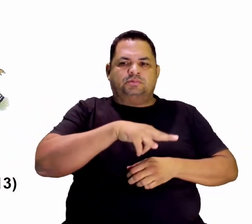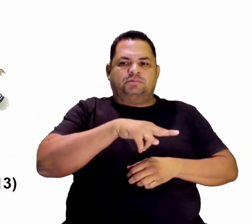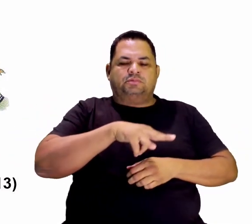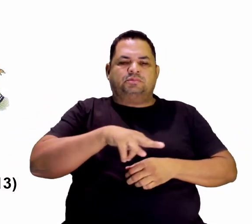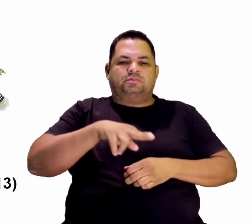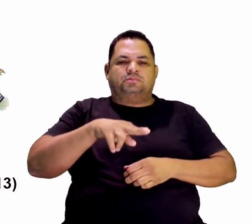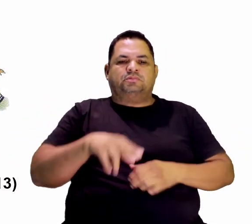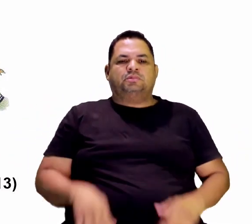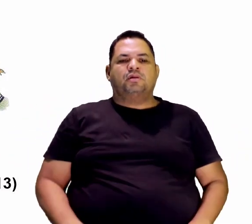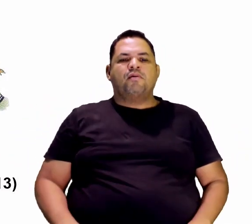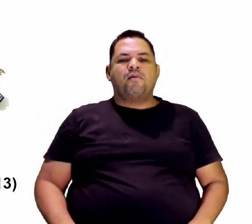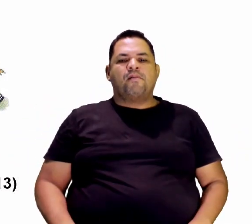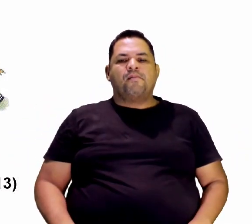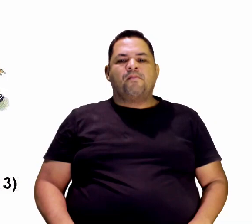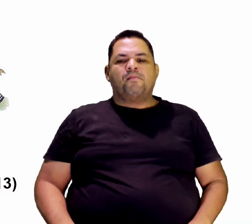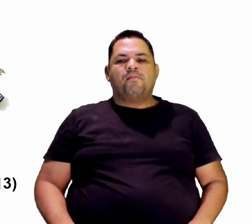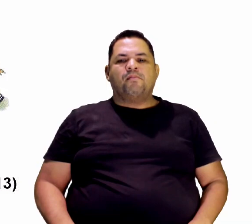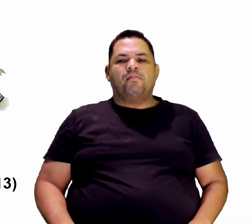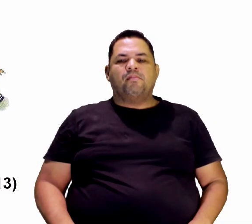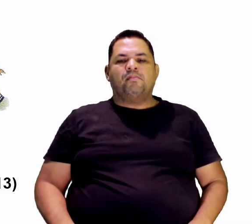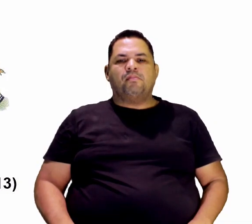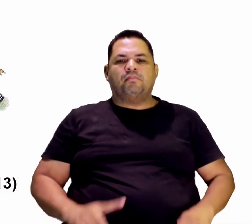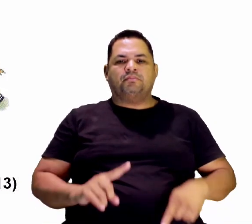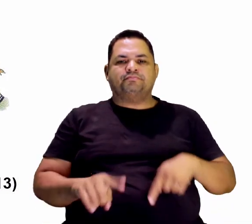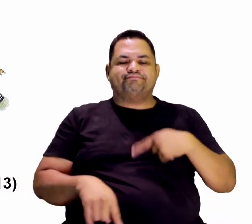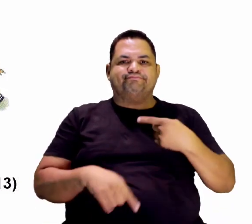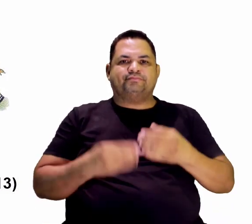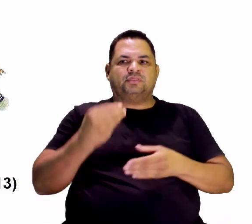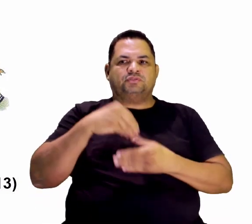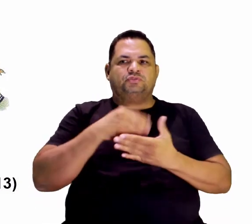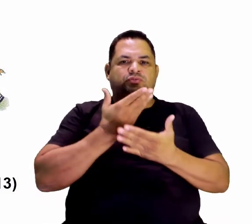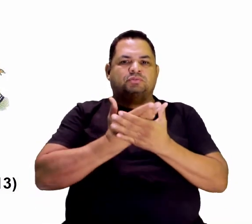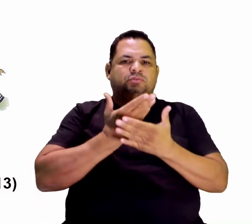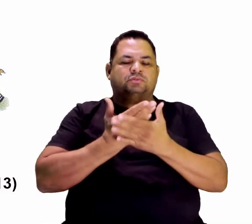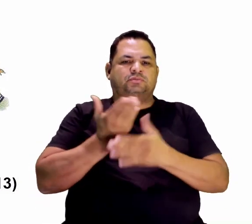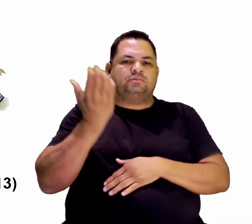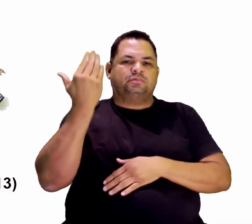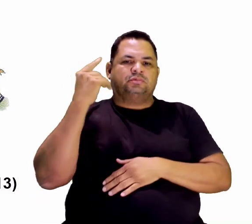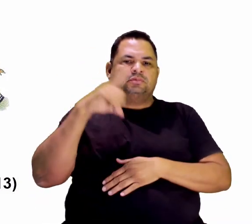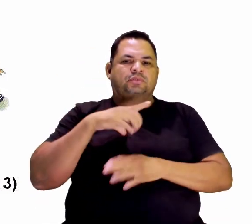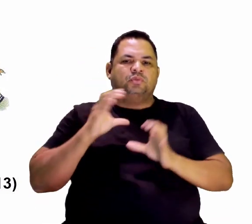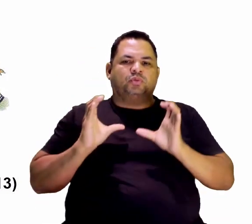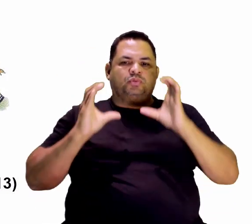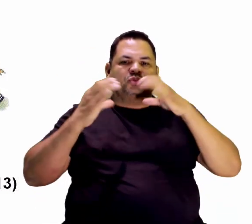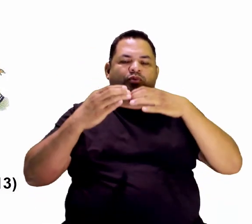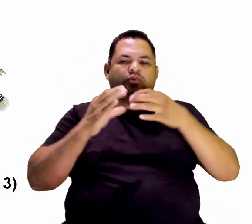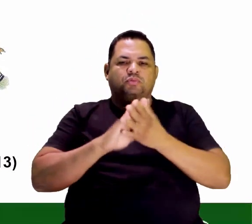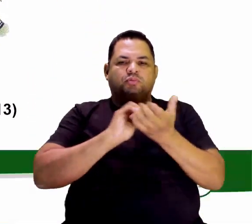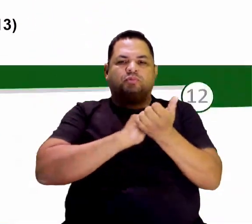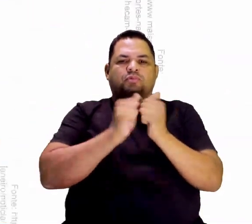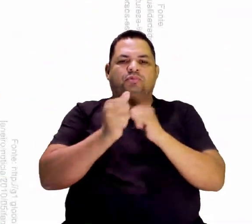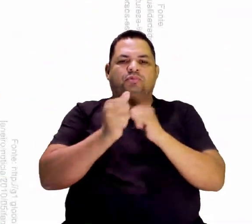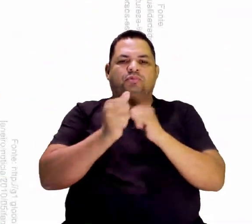o tênis, nós temos a peteca, o badminton, né, que é uma pegada diferente, parecida ali com a peteca,